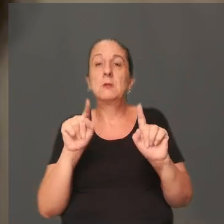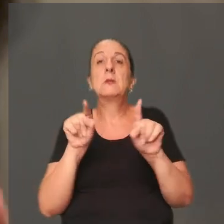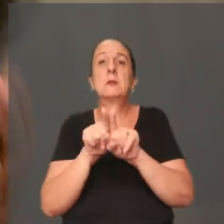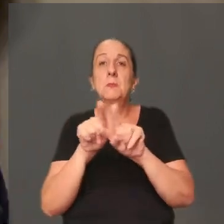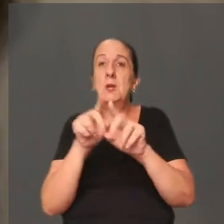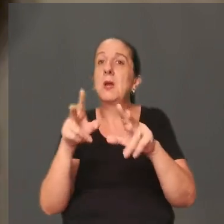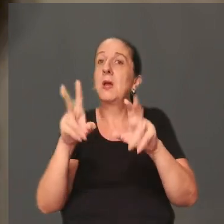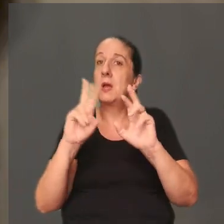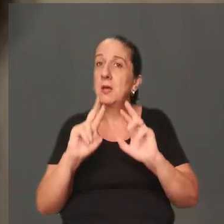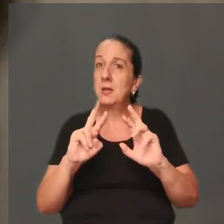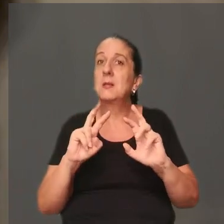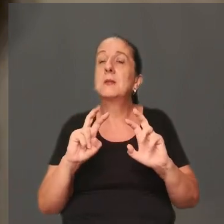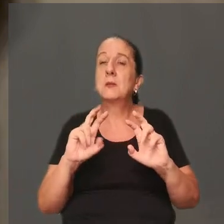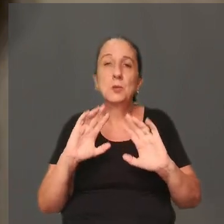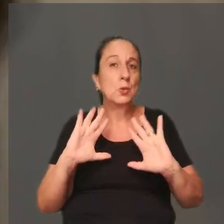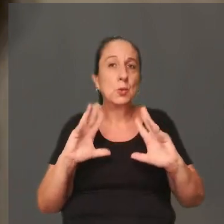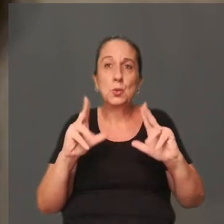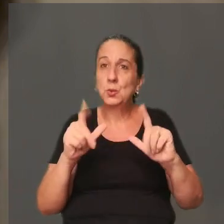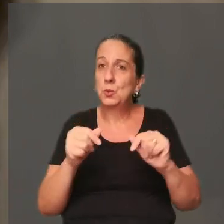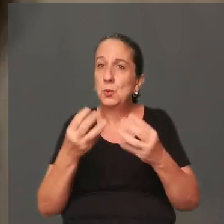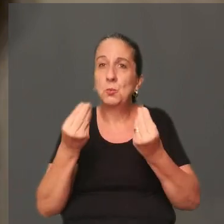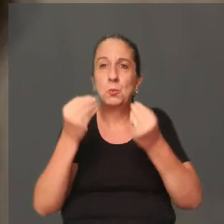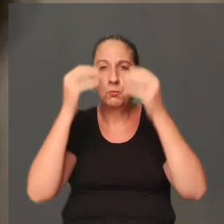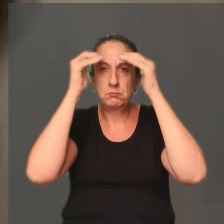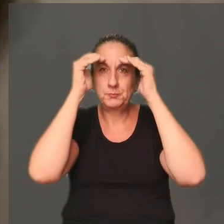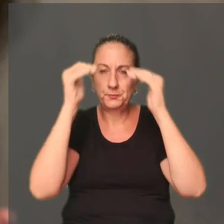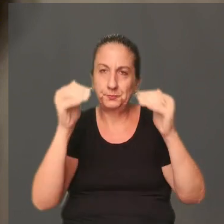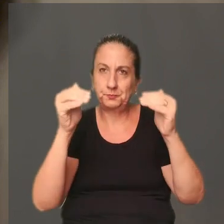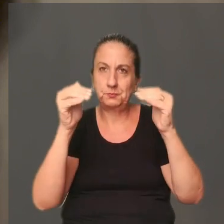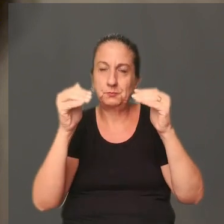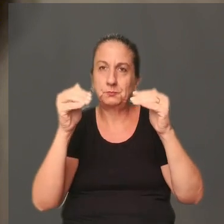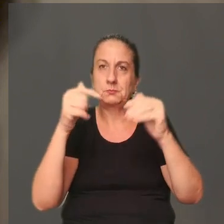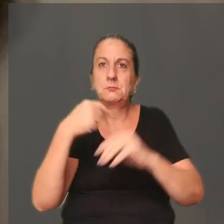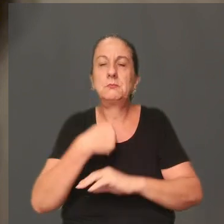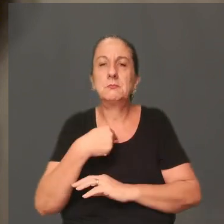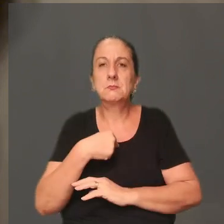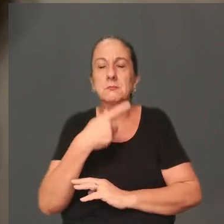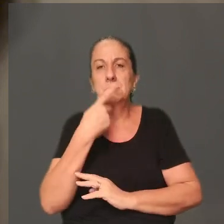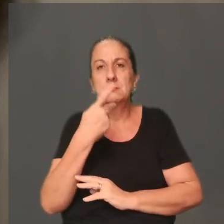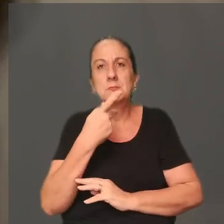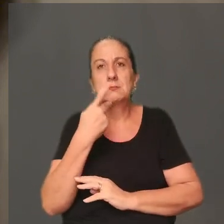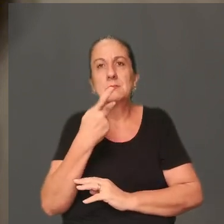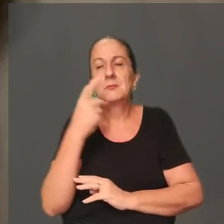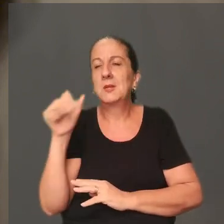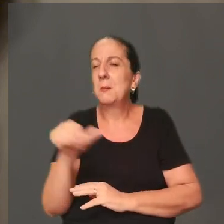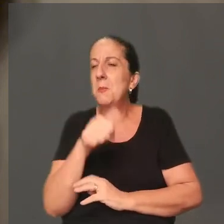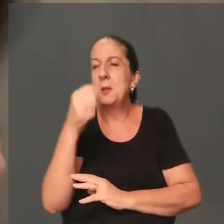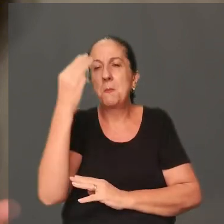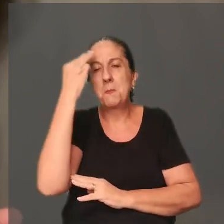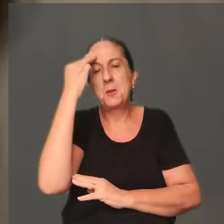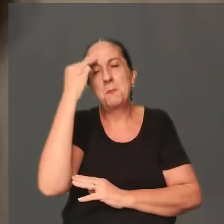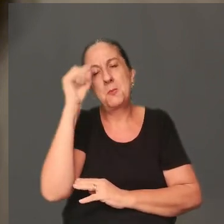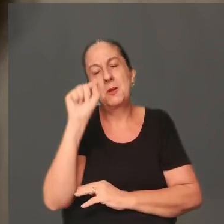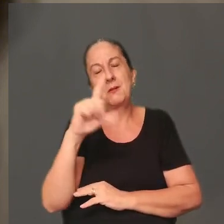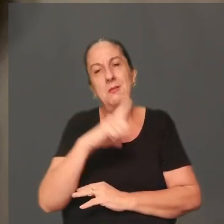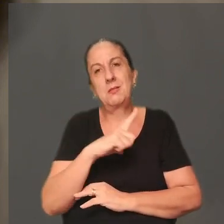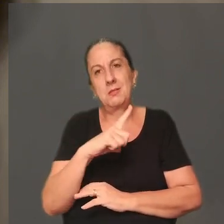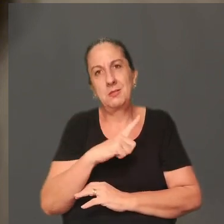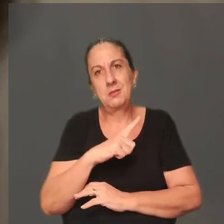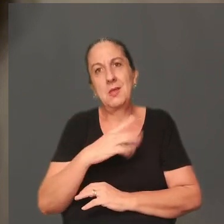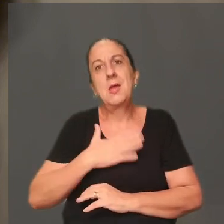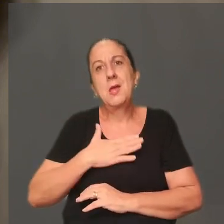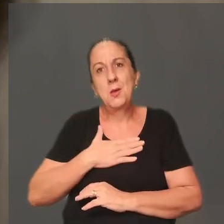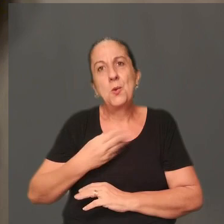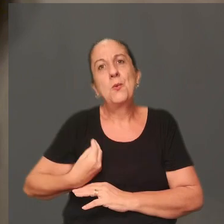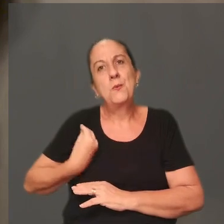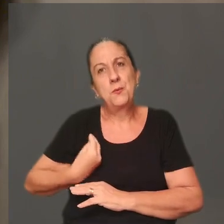e recebemos divergências, todas muito respeitosas. E eu digo que essa é uma das melhores memórias, porque